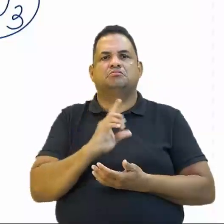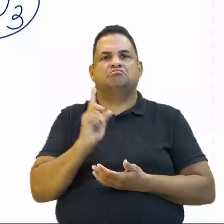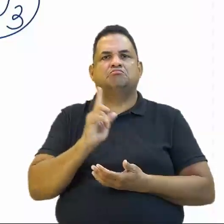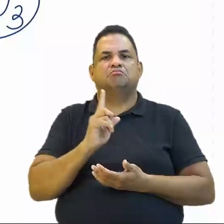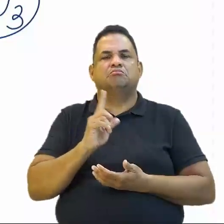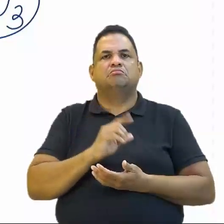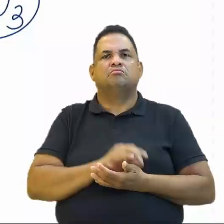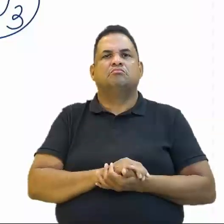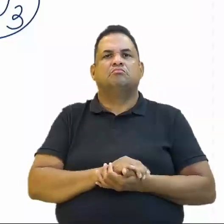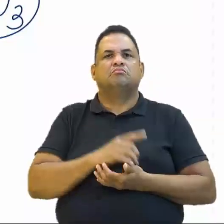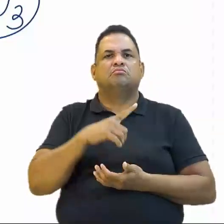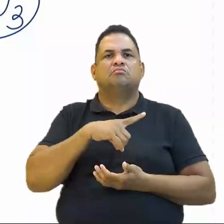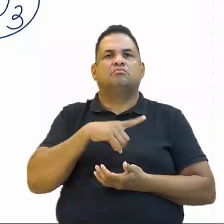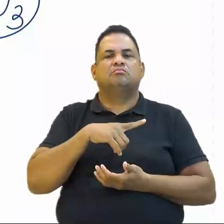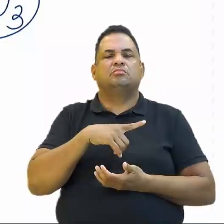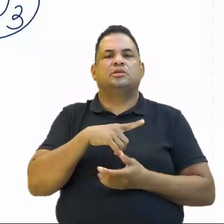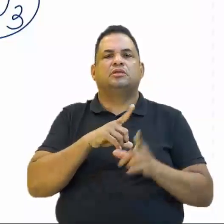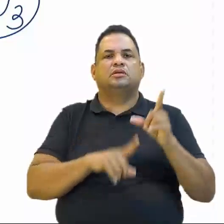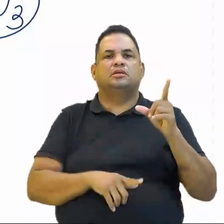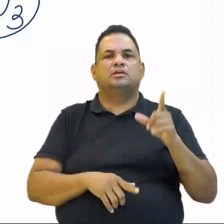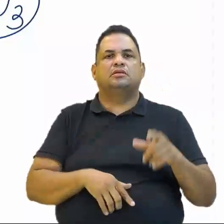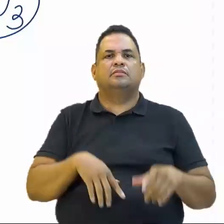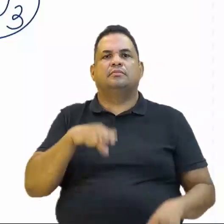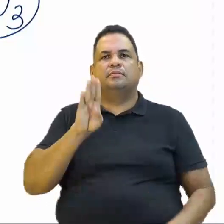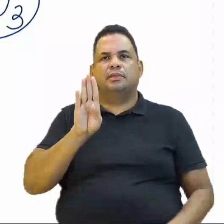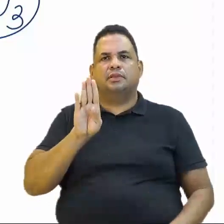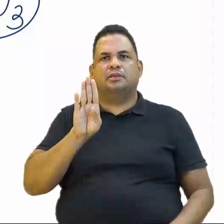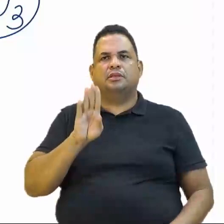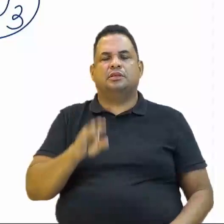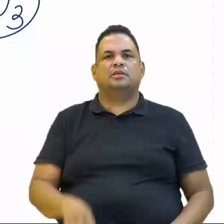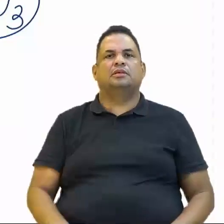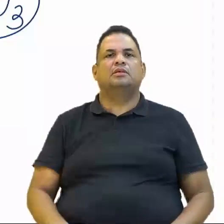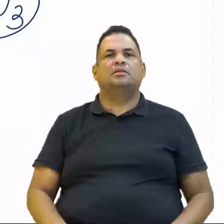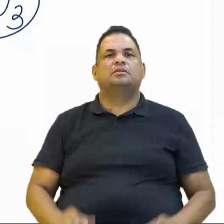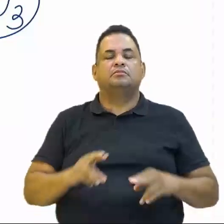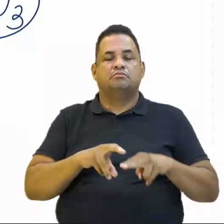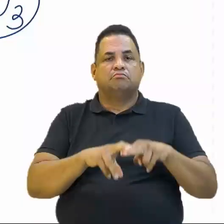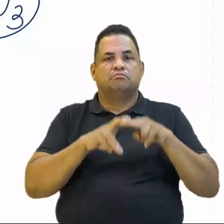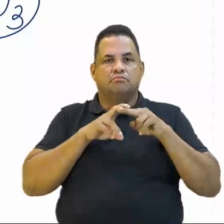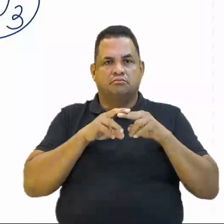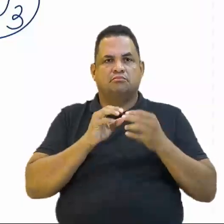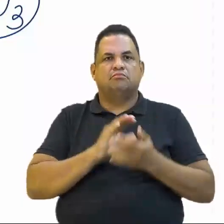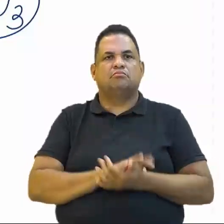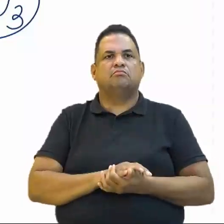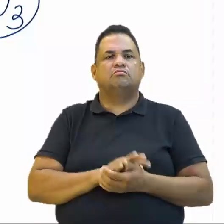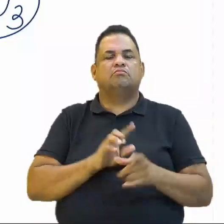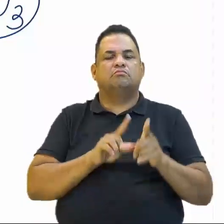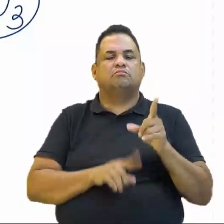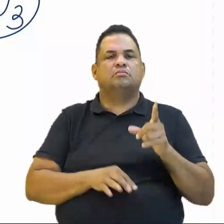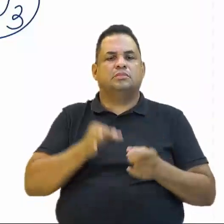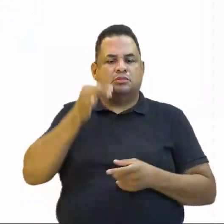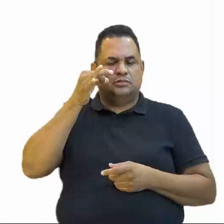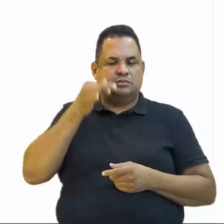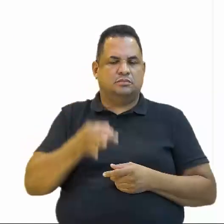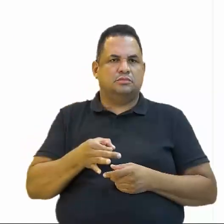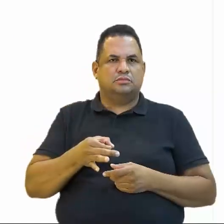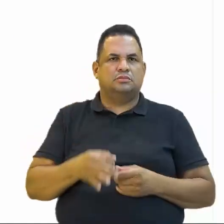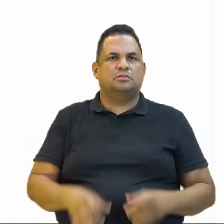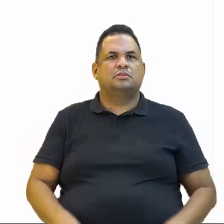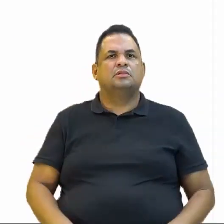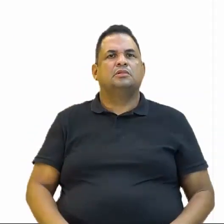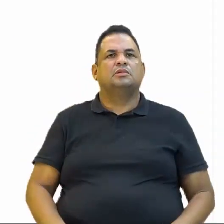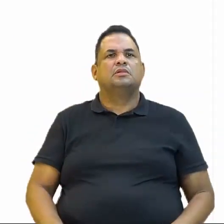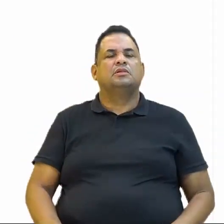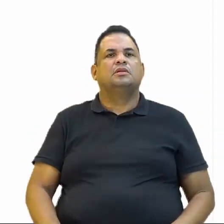Ela vai estar presente na alternativa B. Por isso que ela é a nossa alternativa correta. Olha